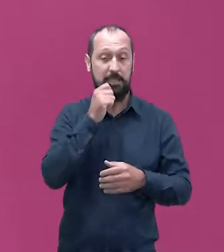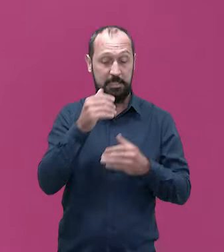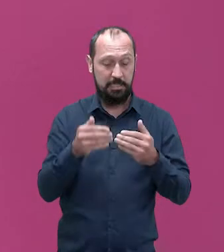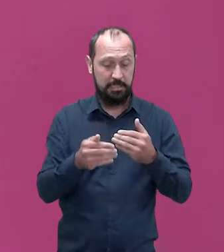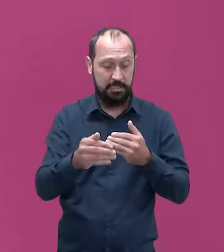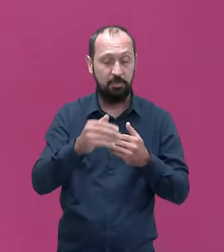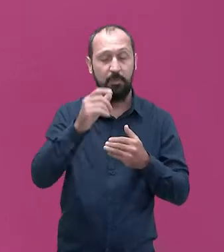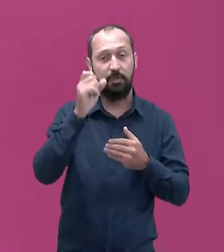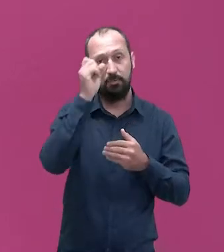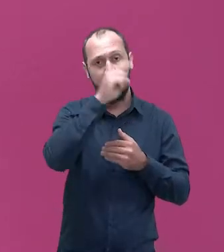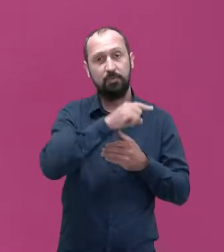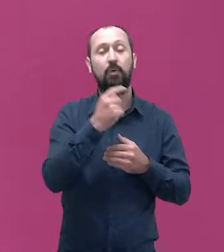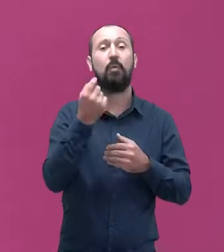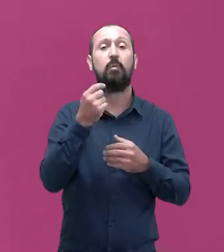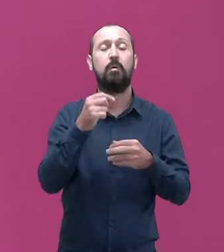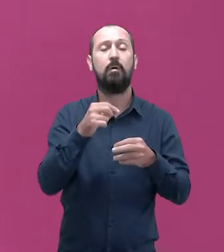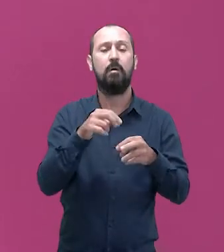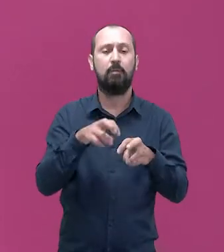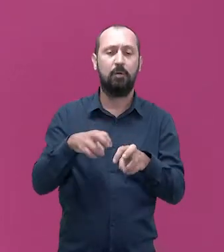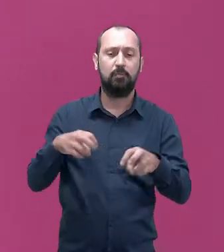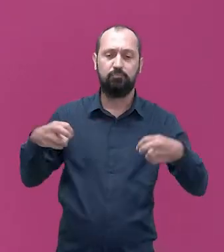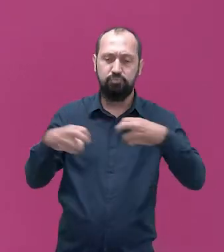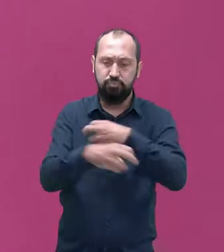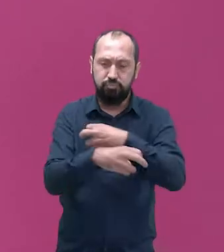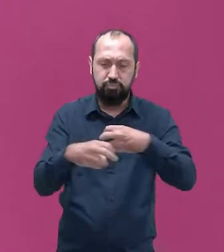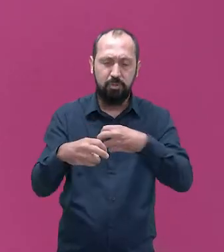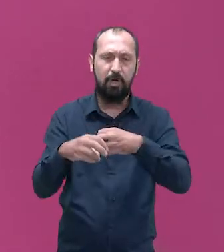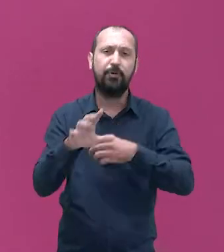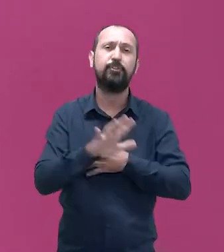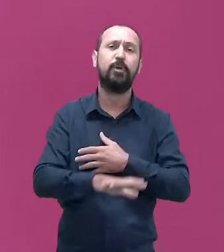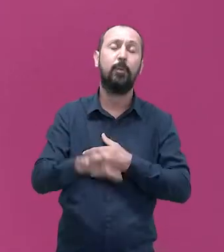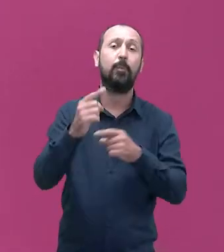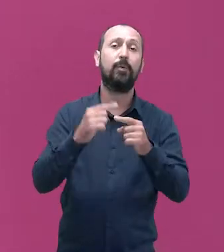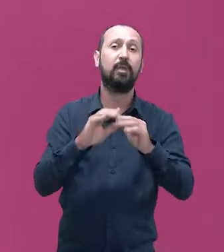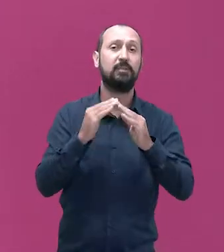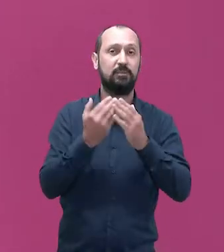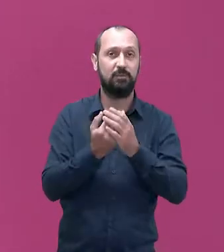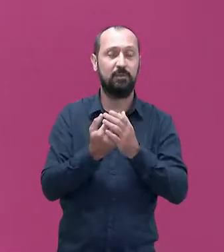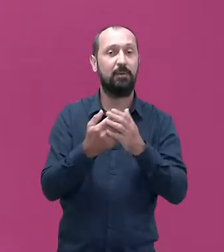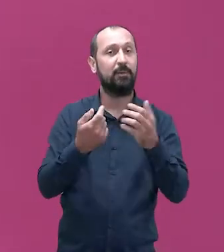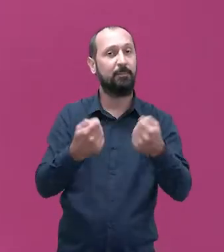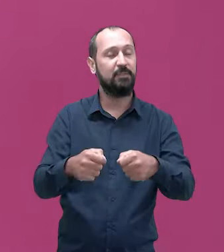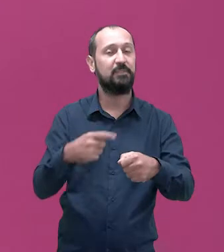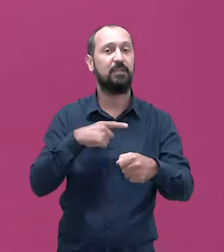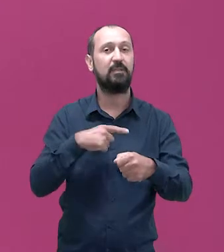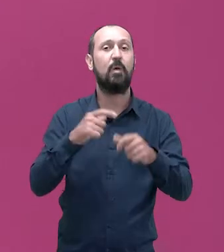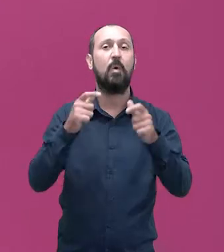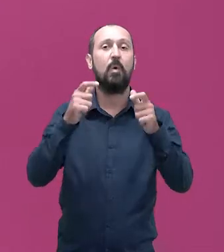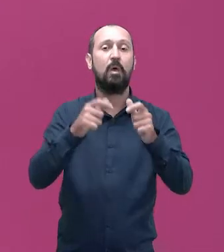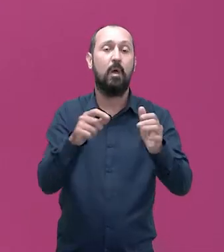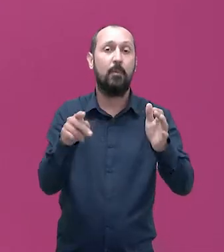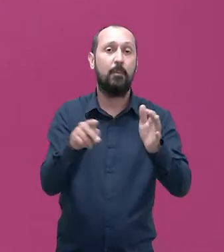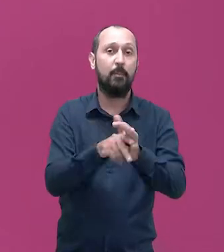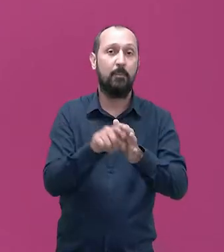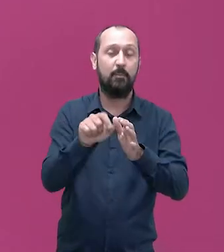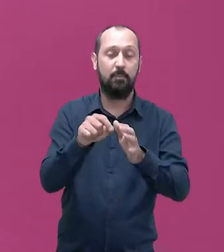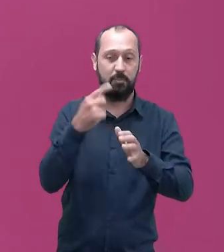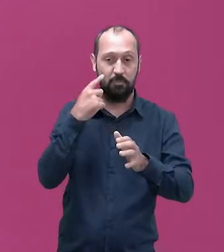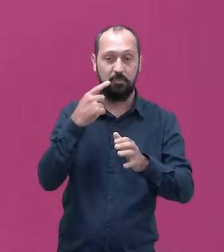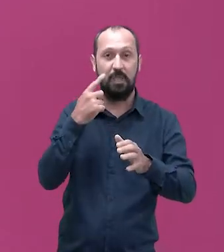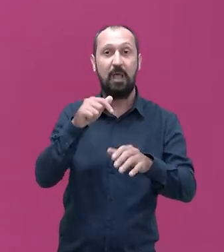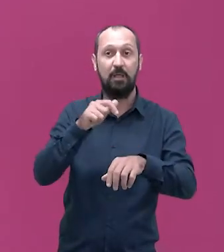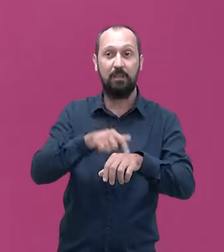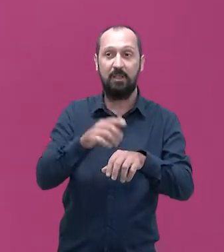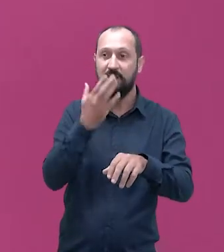ainda com o trânsito em si. Porque nas escolas deveria ter um local, ponto de embarque e